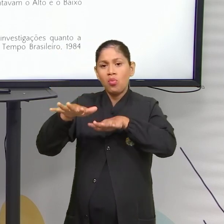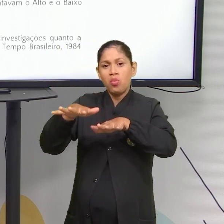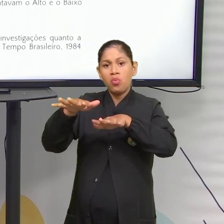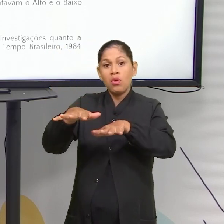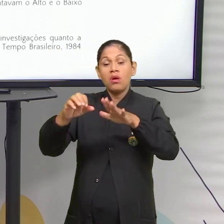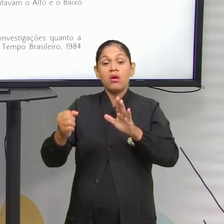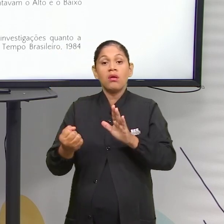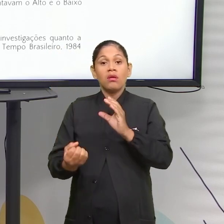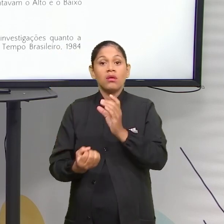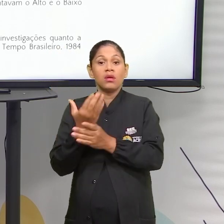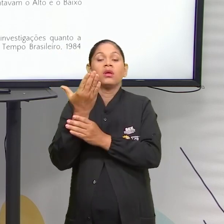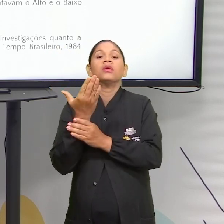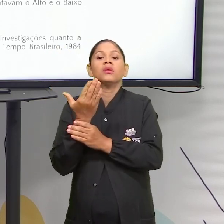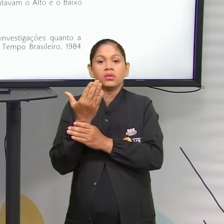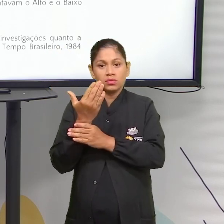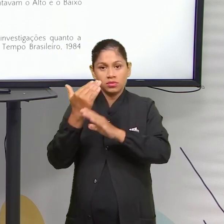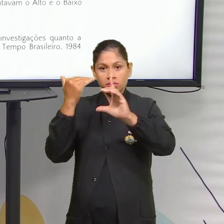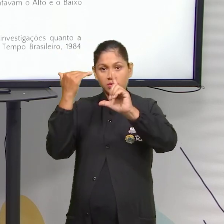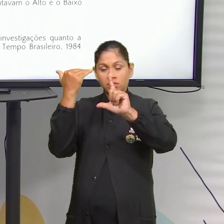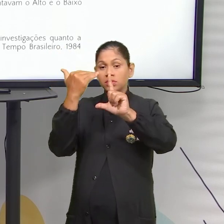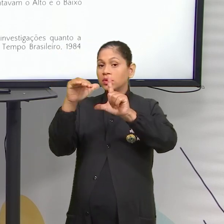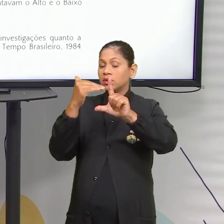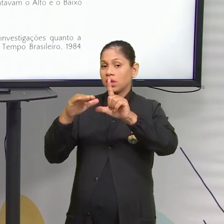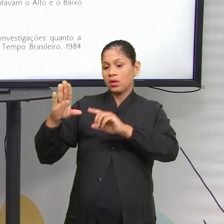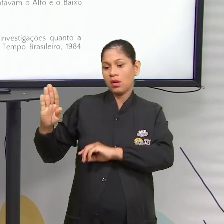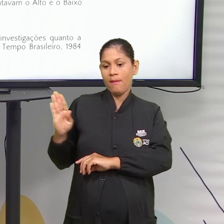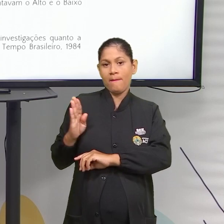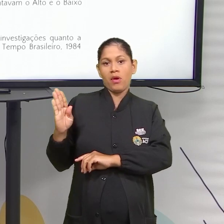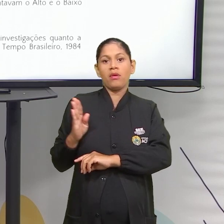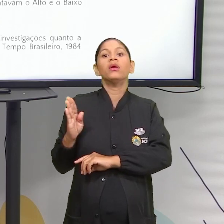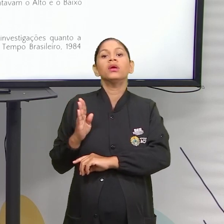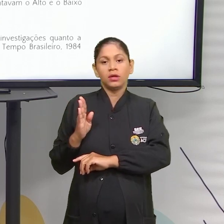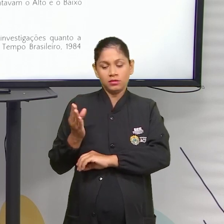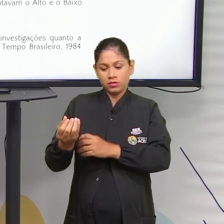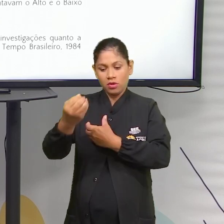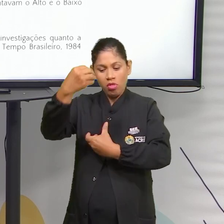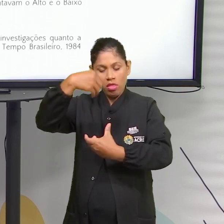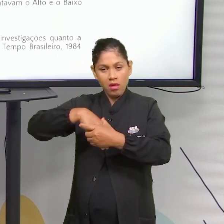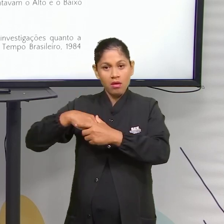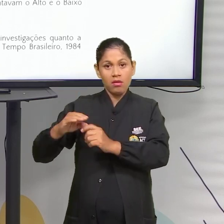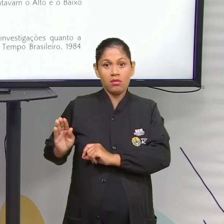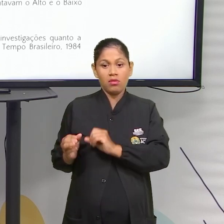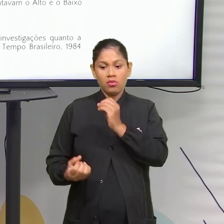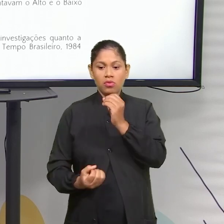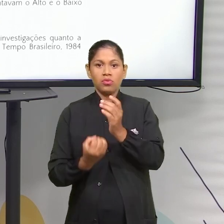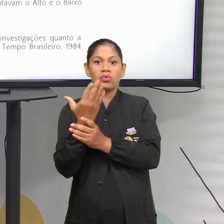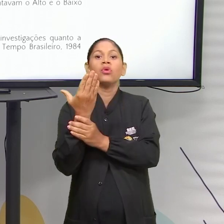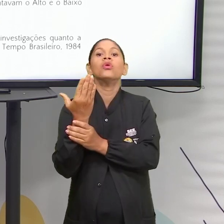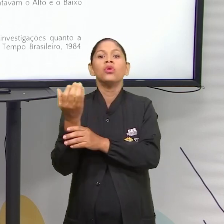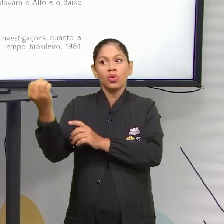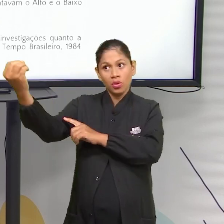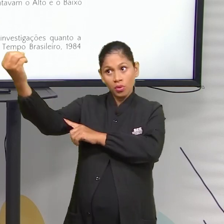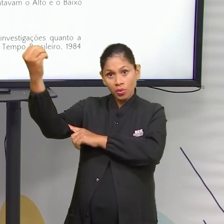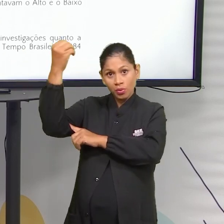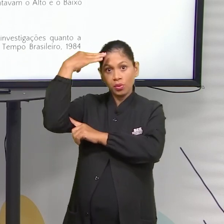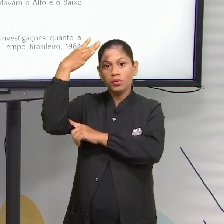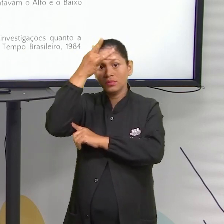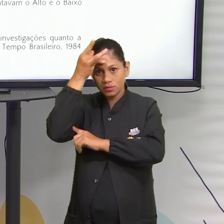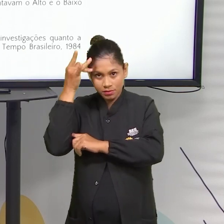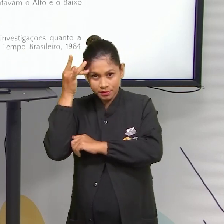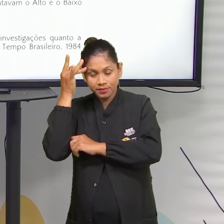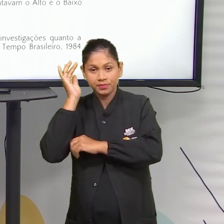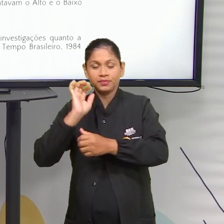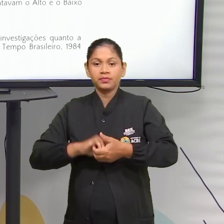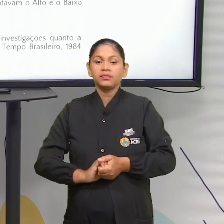classe citada no texto, que é a burguesia. Então, dentro da burguesia surgem os filósofos iluministas. E nesse texto da questão em